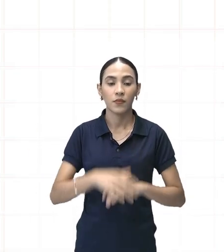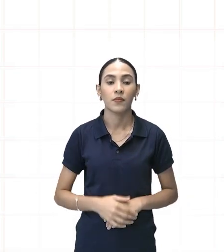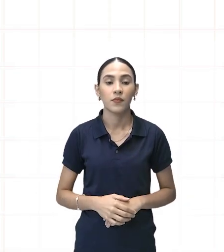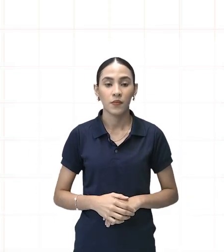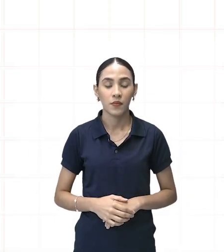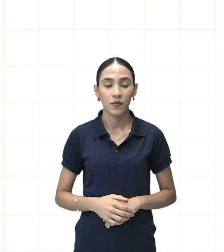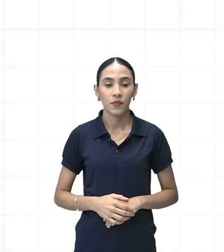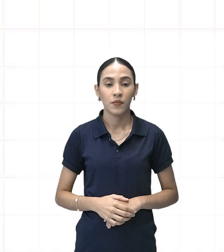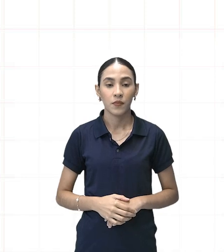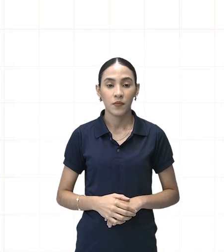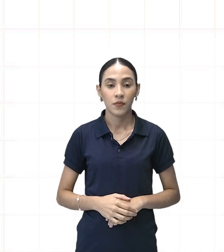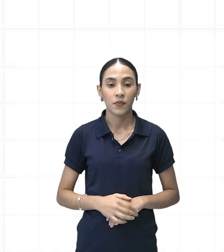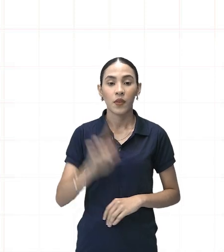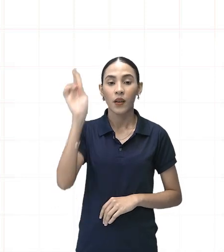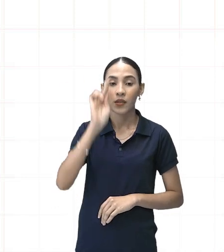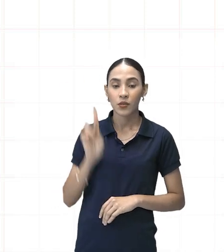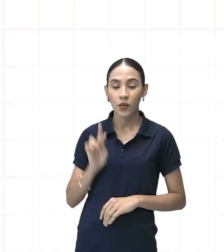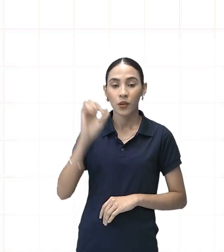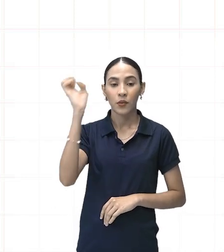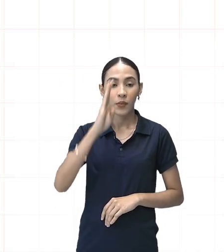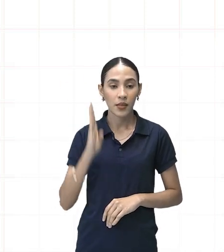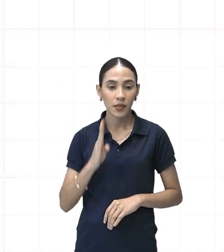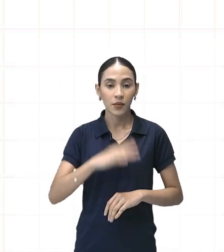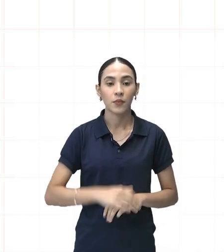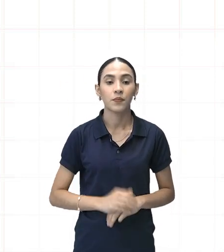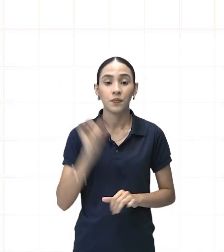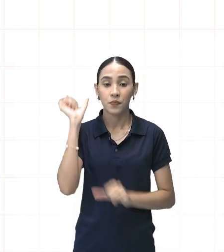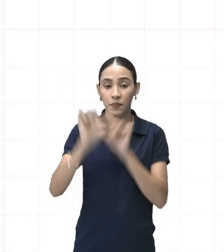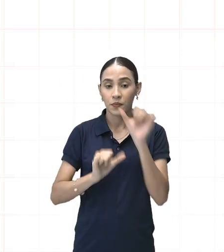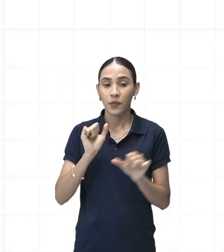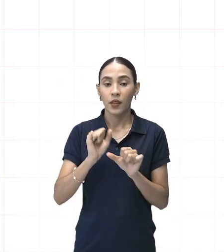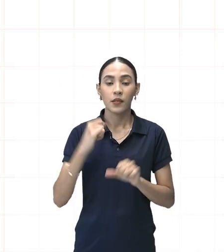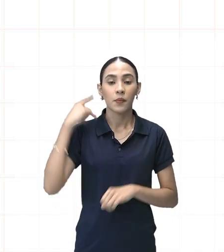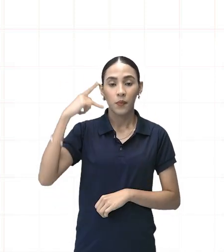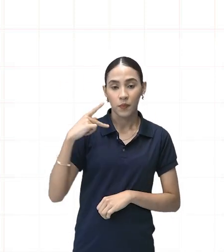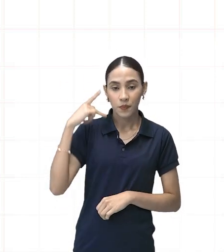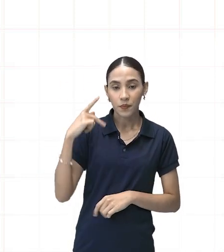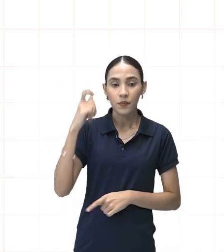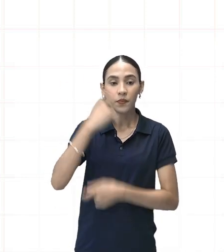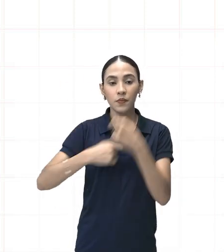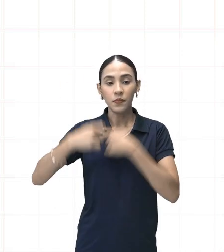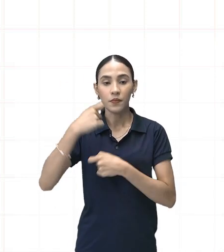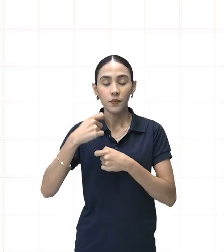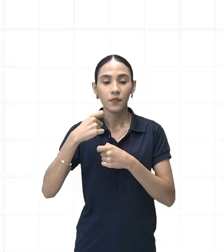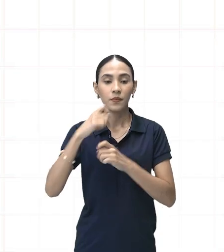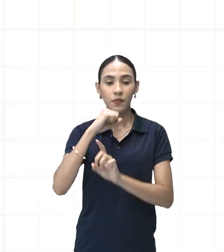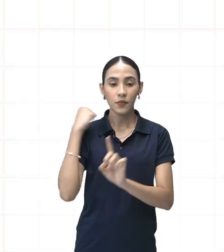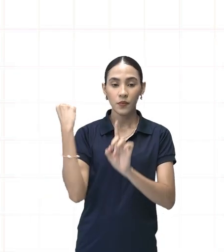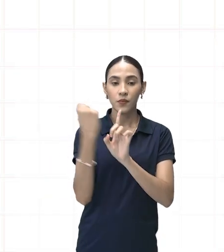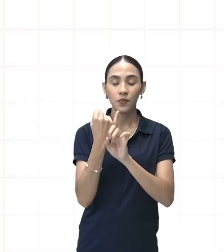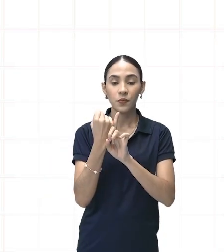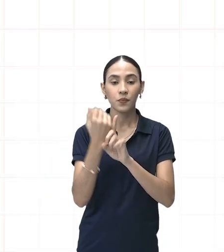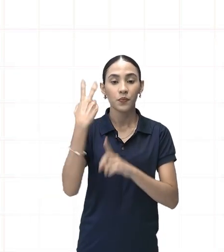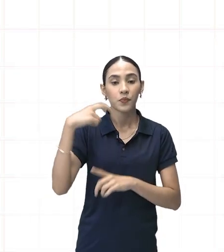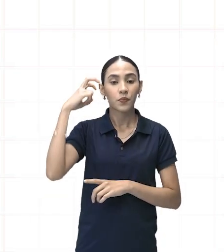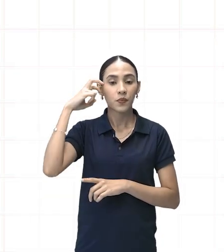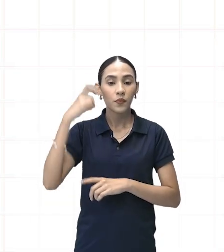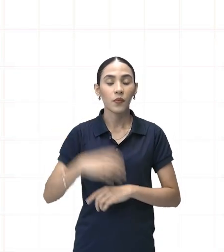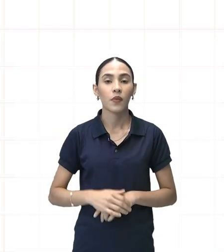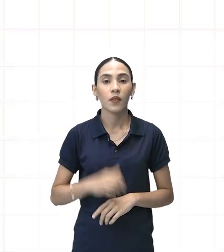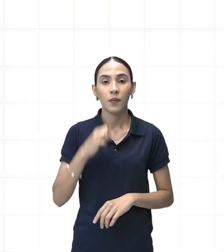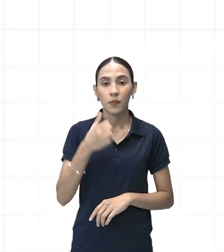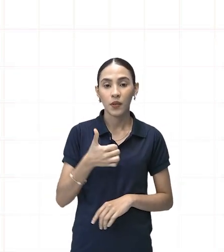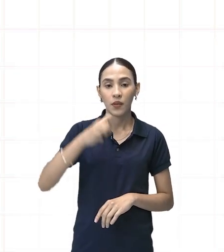desta aula é o seguinte: a história recente do Brasil, transformações políticas, econômicas, sociais e